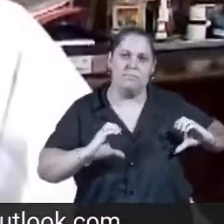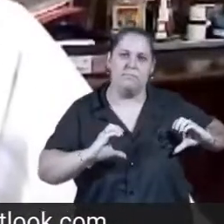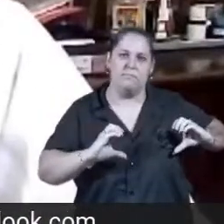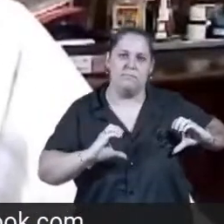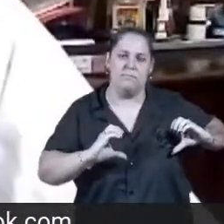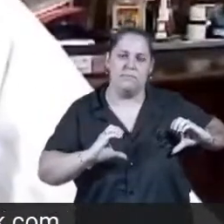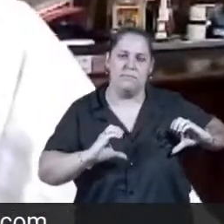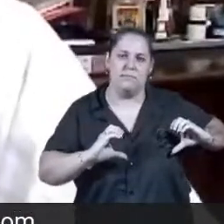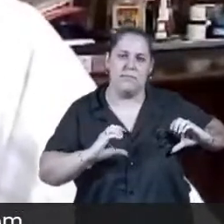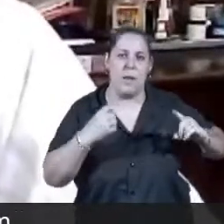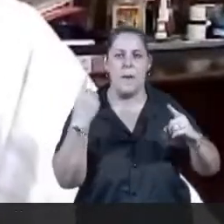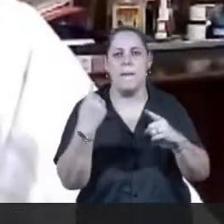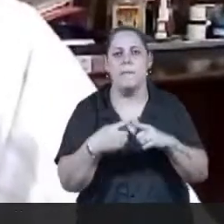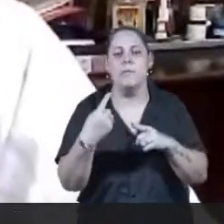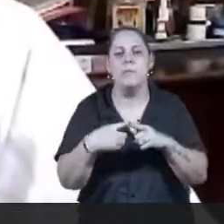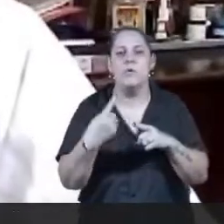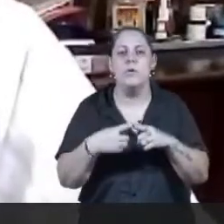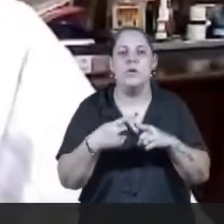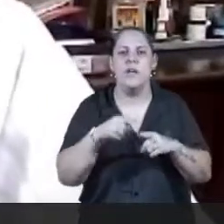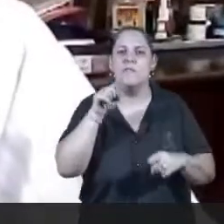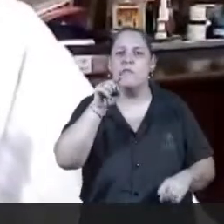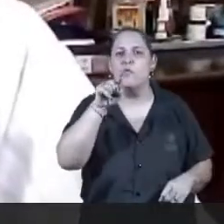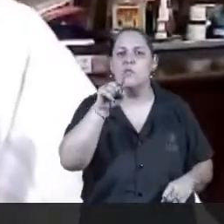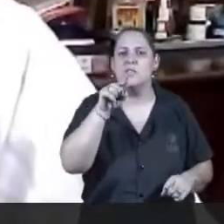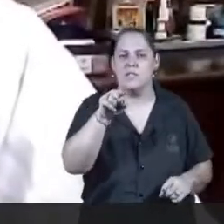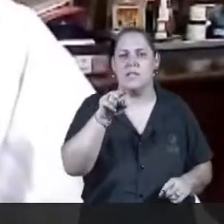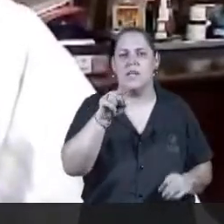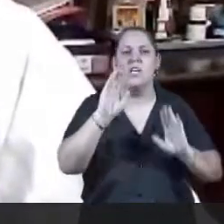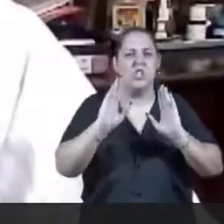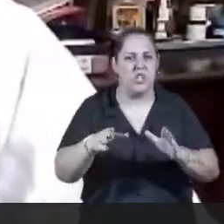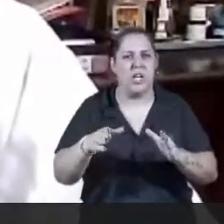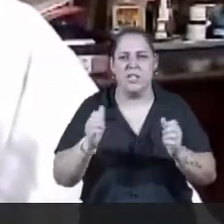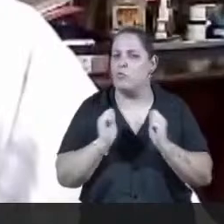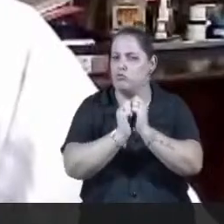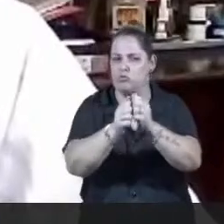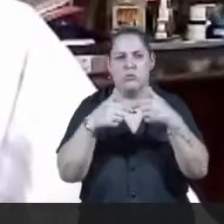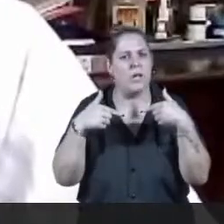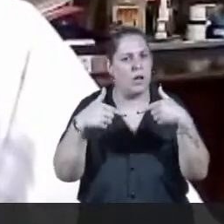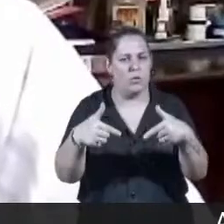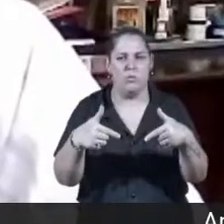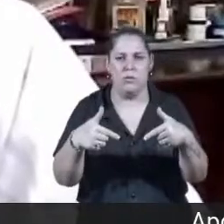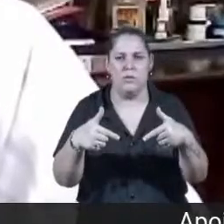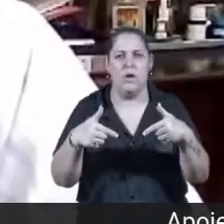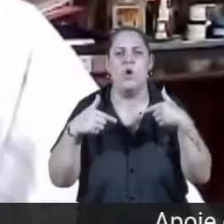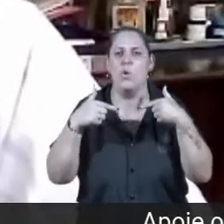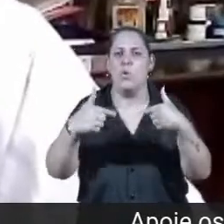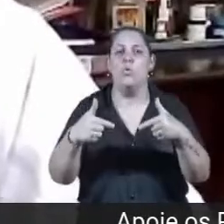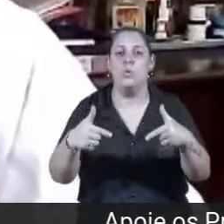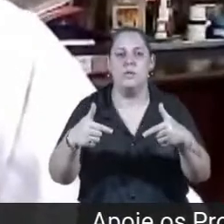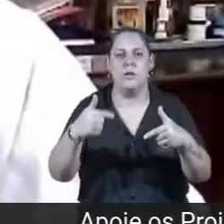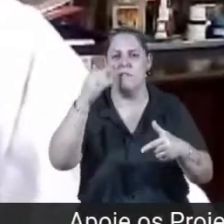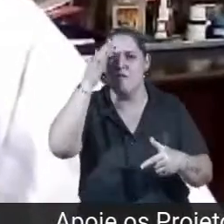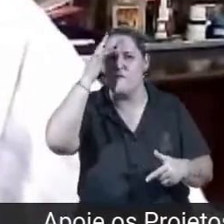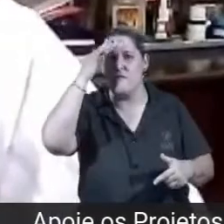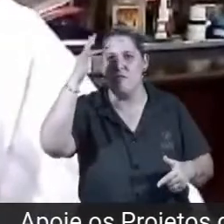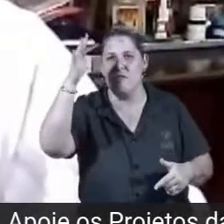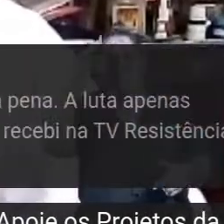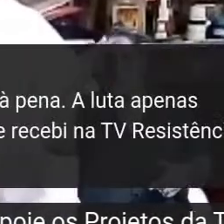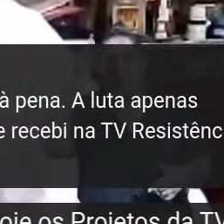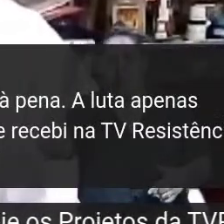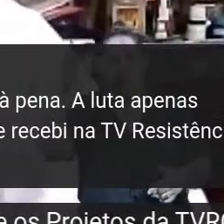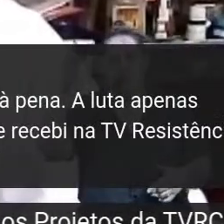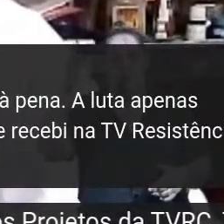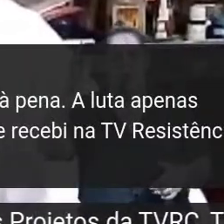aberto, porque você faz parte já dessa luta, na luta onde a filosofia